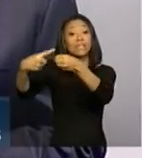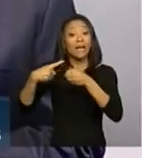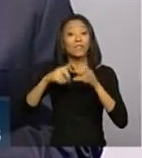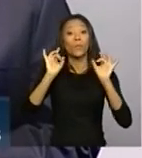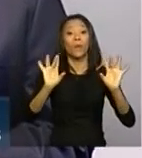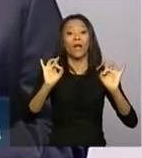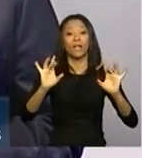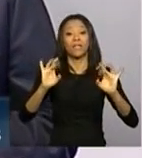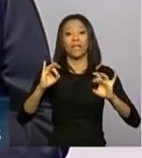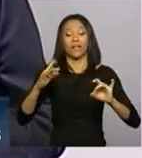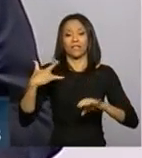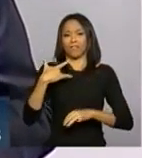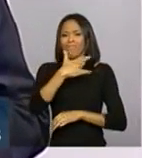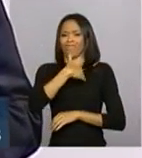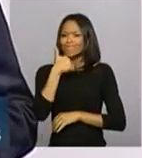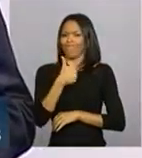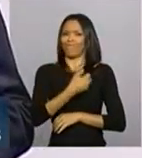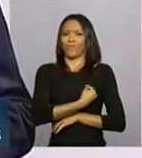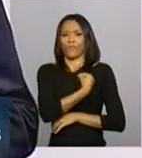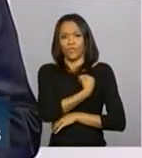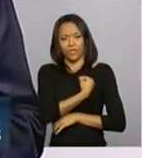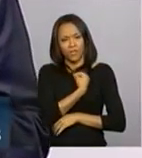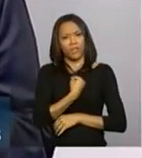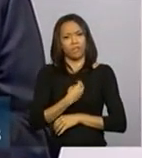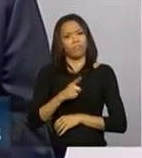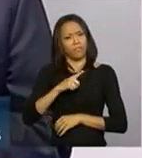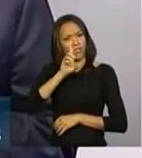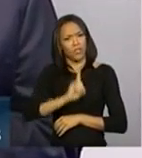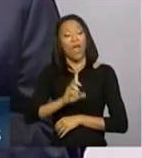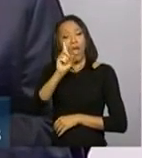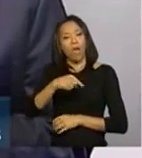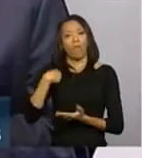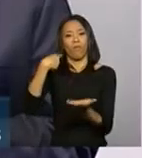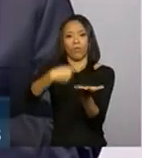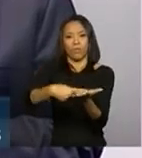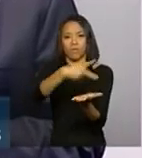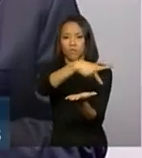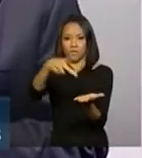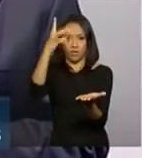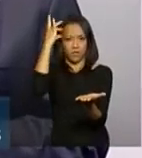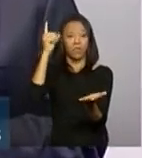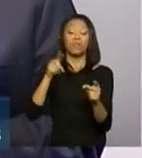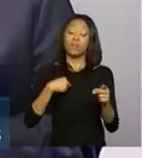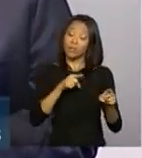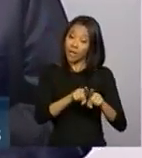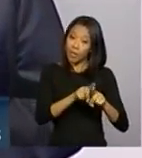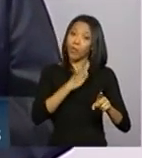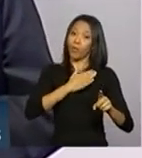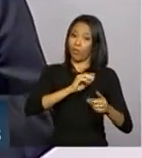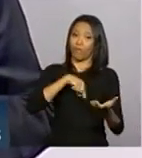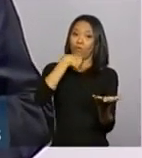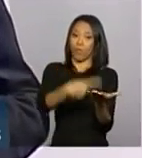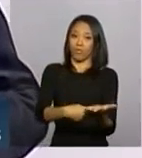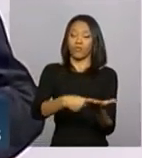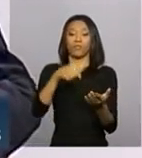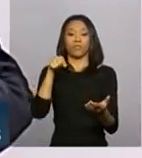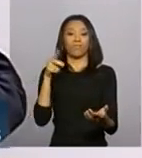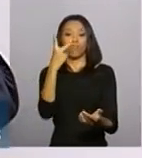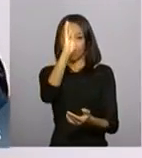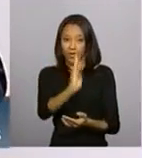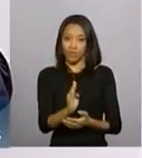qualidade de vida, com mais dignidade, porque esse é o compromisso da presidenta Dilma e esse é o nosso compromisso com ela e com o Brasil.